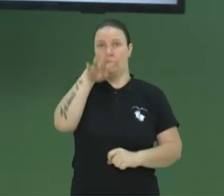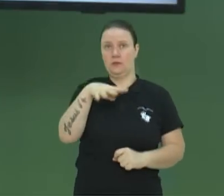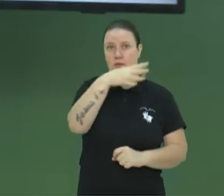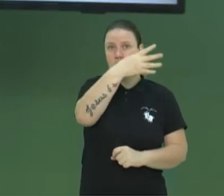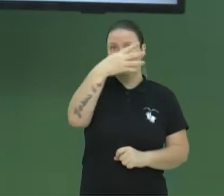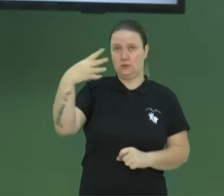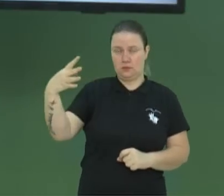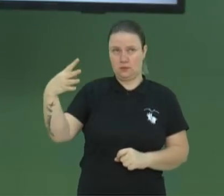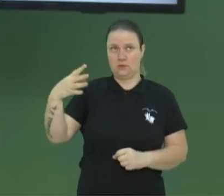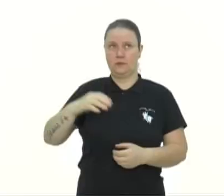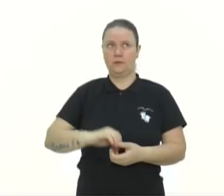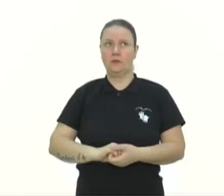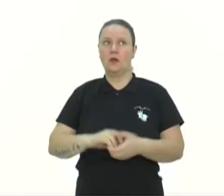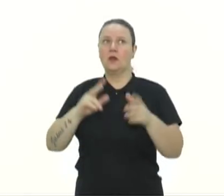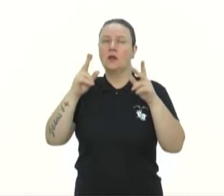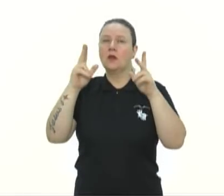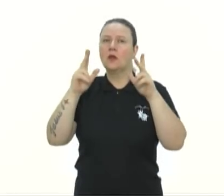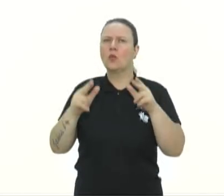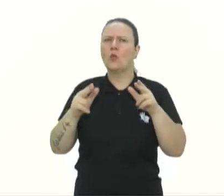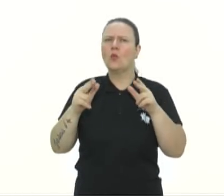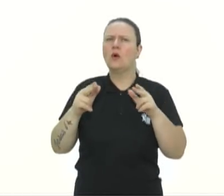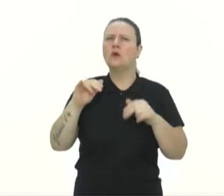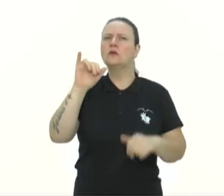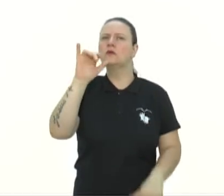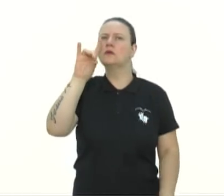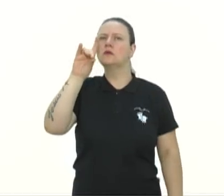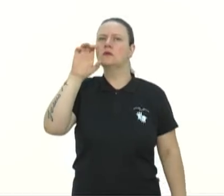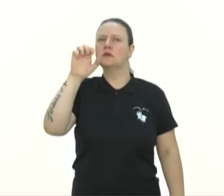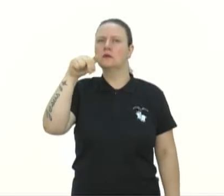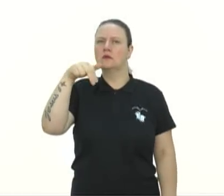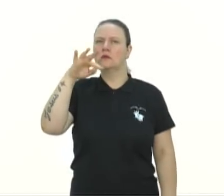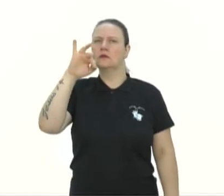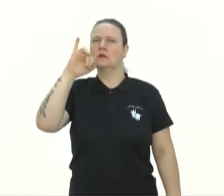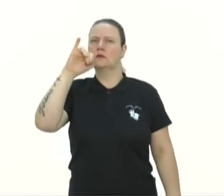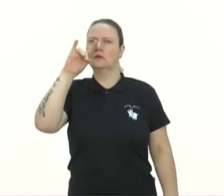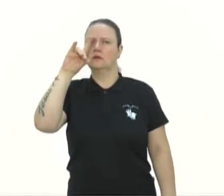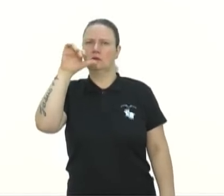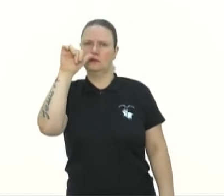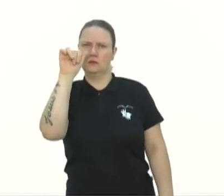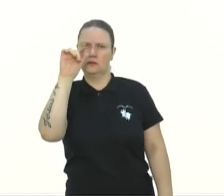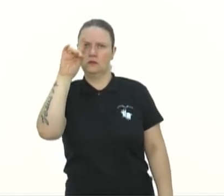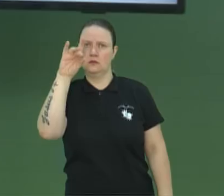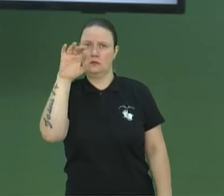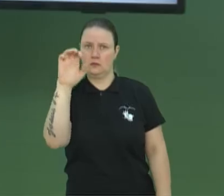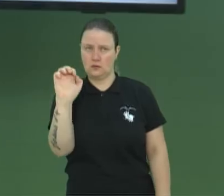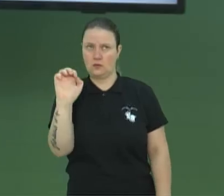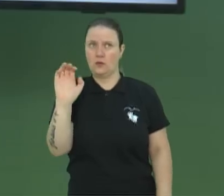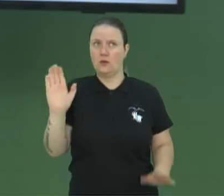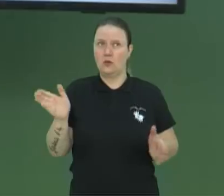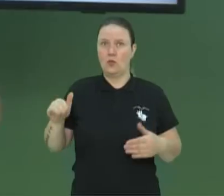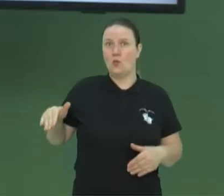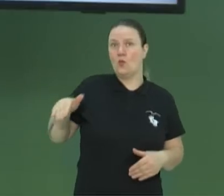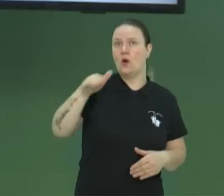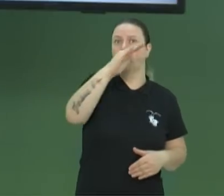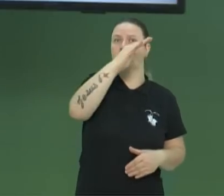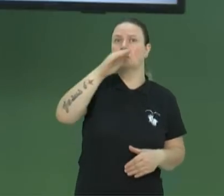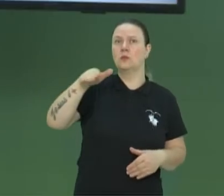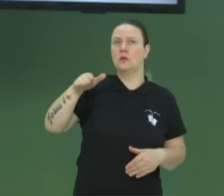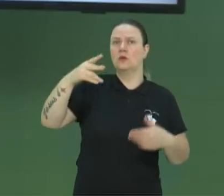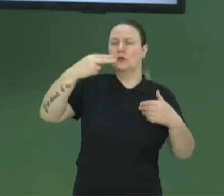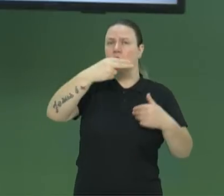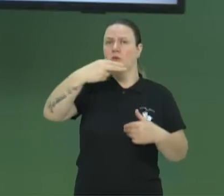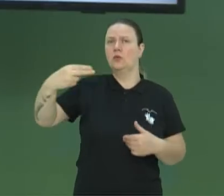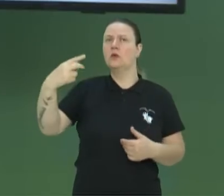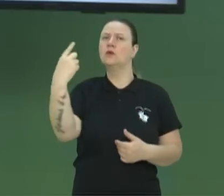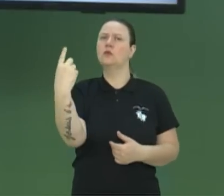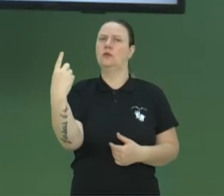gente já fez a leitura da nossa matriz, igual a uma matriz de identidade. Então lembrar que ela é uma matriz de identidade. Então essa diagonal principal, ó, tem que ser igual a